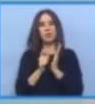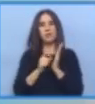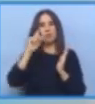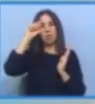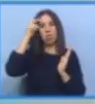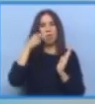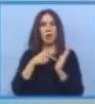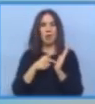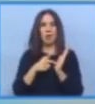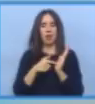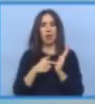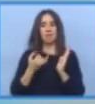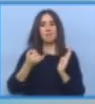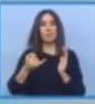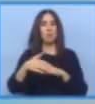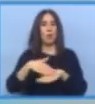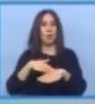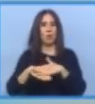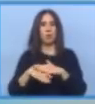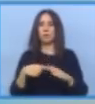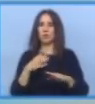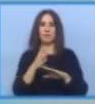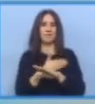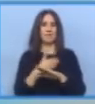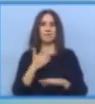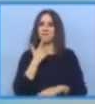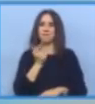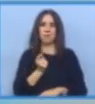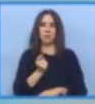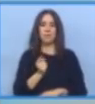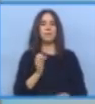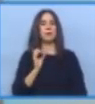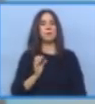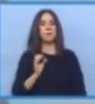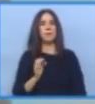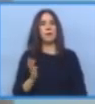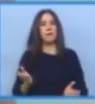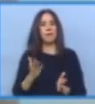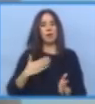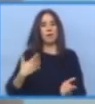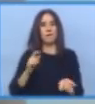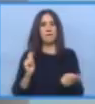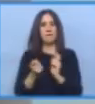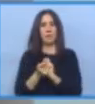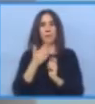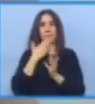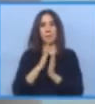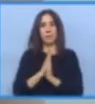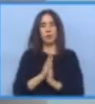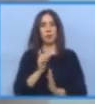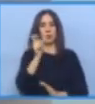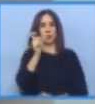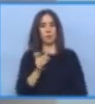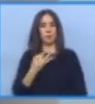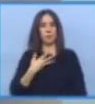sapienciais. E, portanto, não podemos fazer a separação. E o apelo à conversão que Pedro dirige de